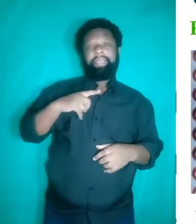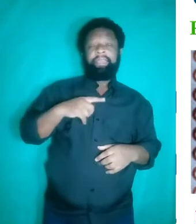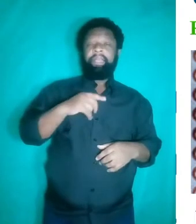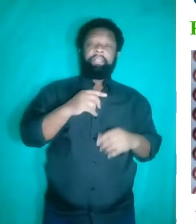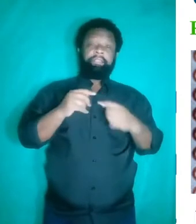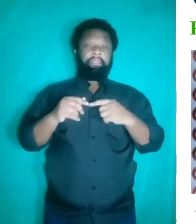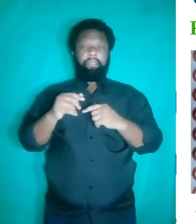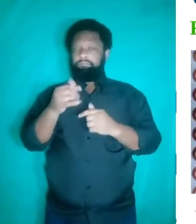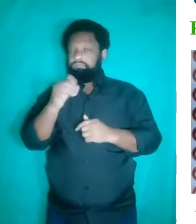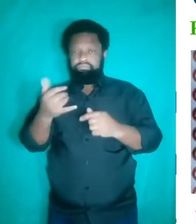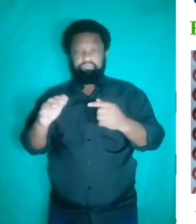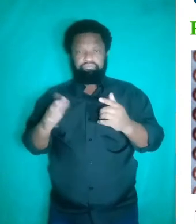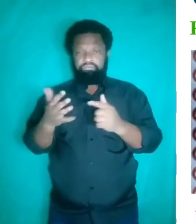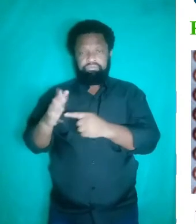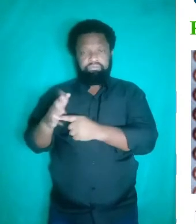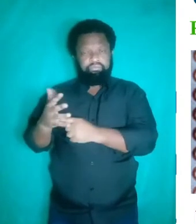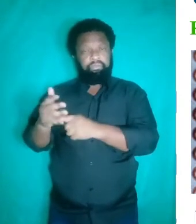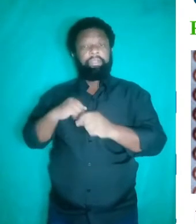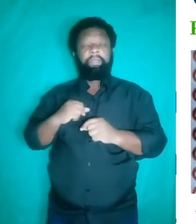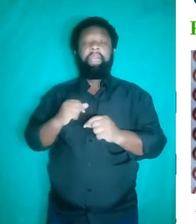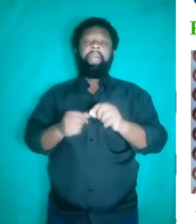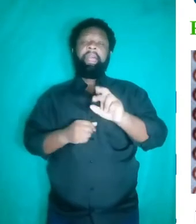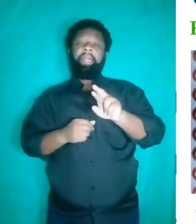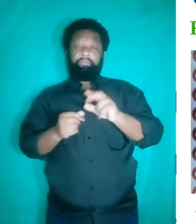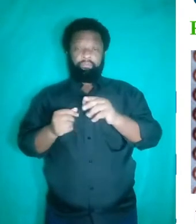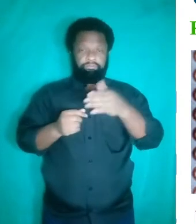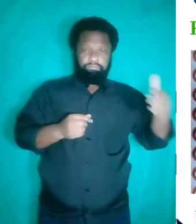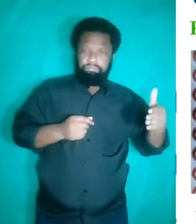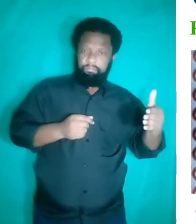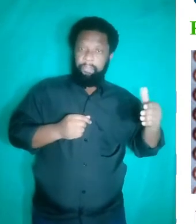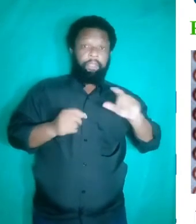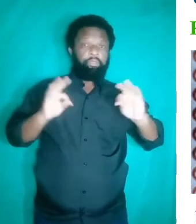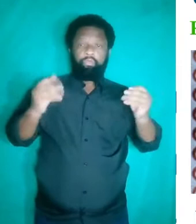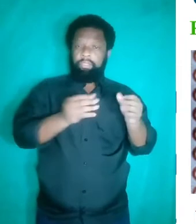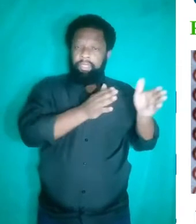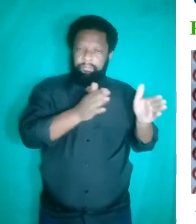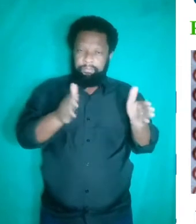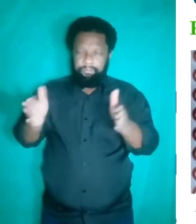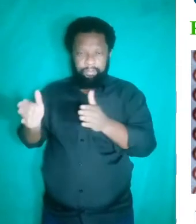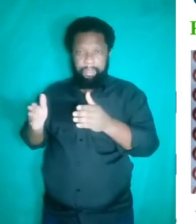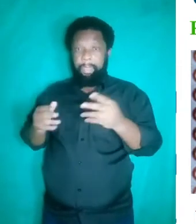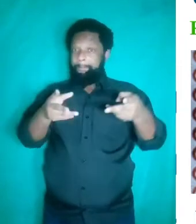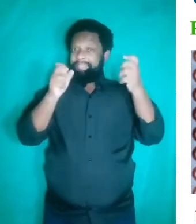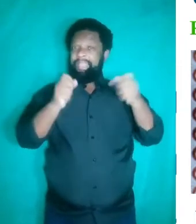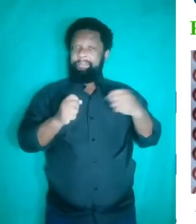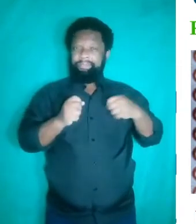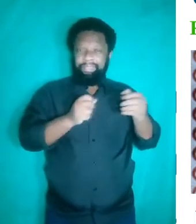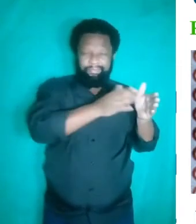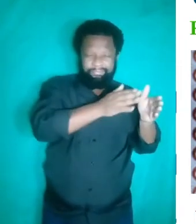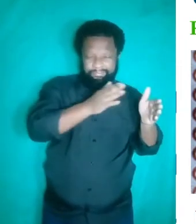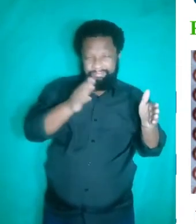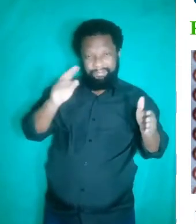para vocês, eu mostro alguns aparelhos resistores. Então a gente tem aqui desse lado, eles todos emparelhadinhos, ó. Percebam